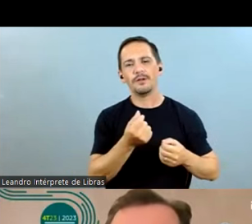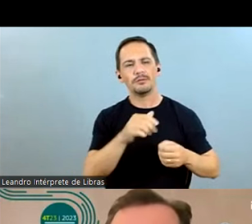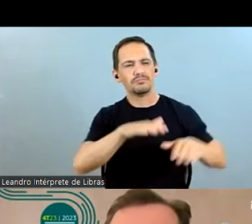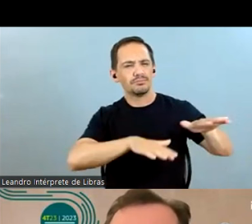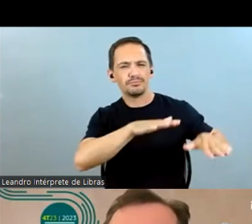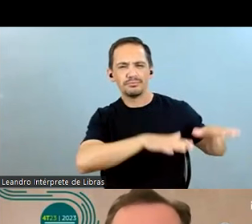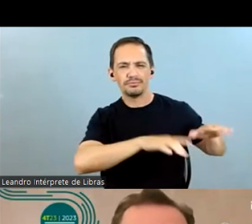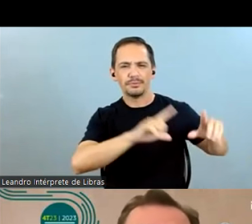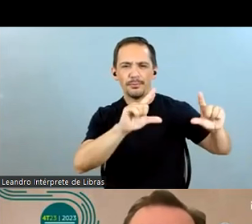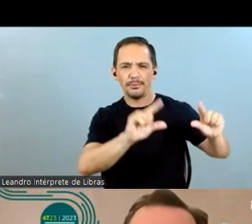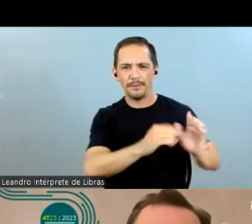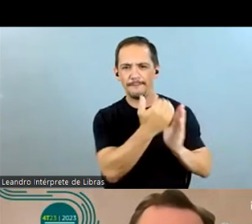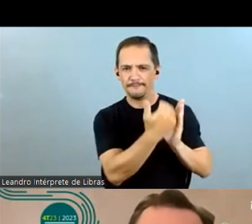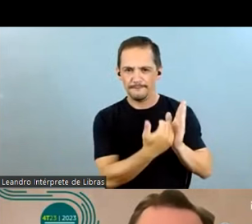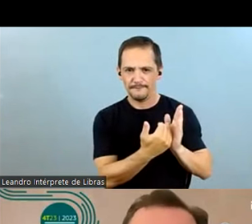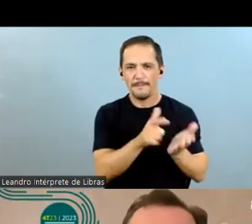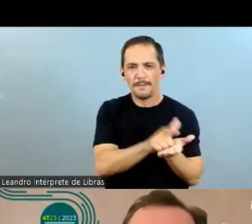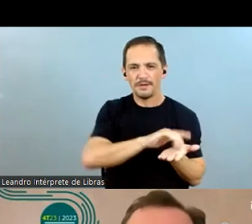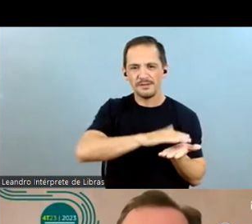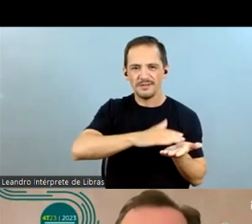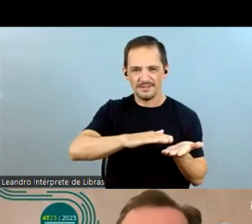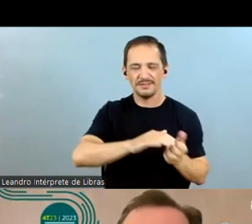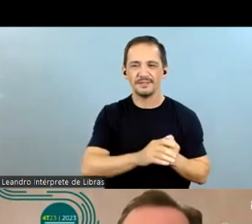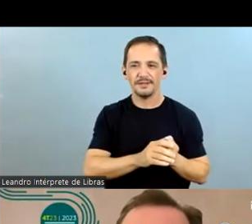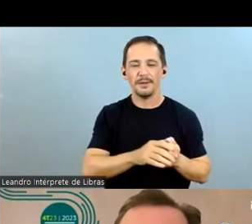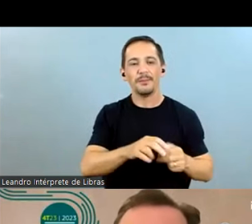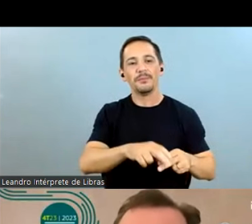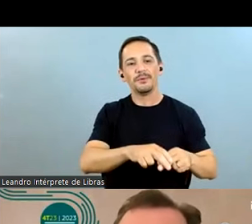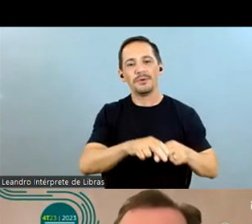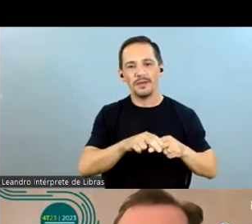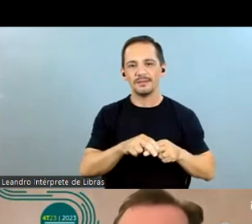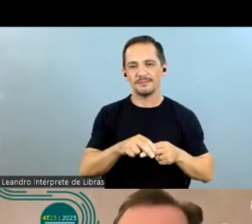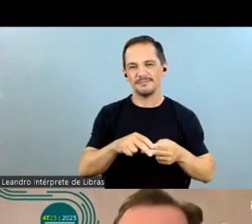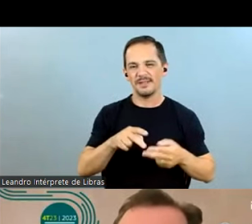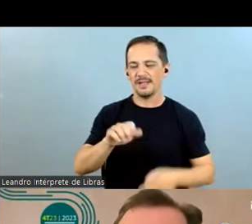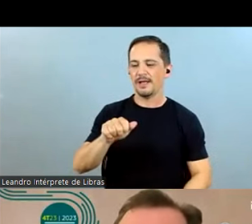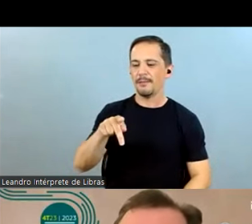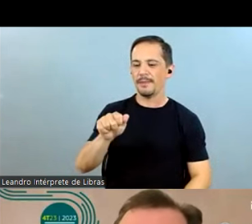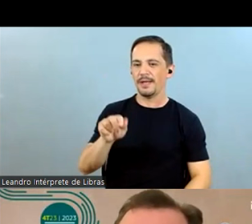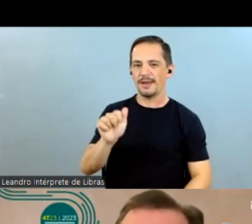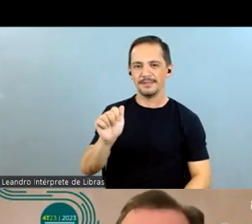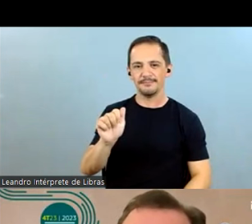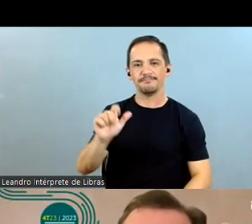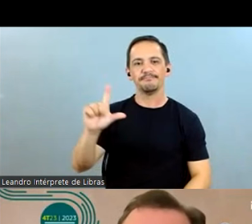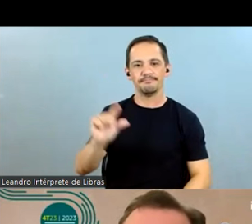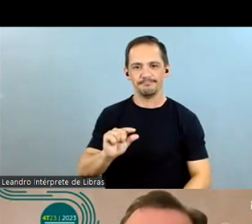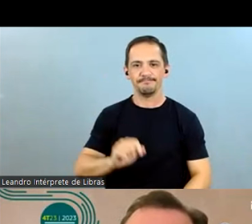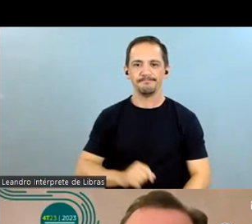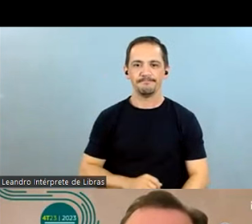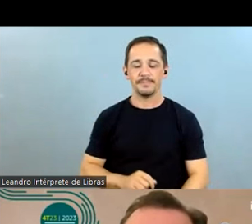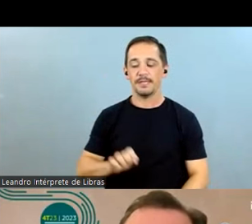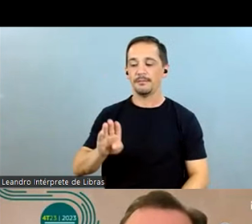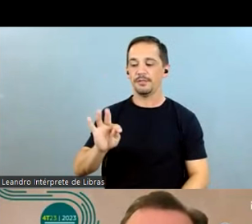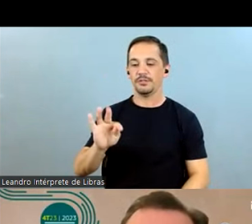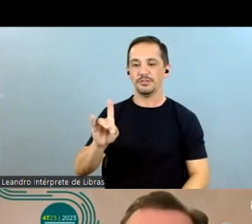principalmente no papelão ondulado em função da queda das aparas o ibda fechou em 111 877